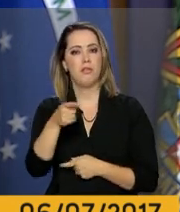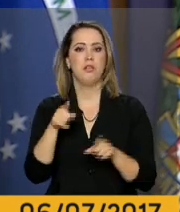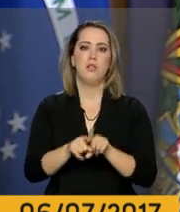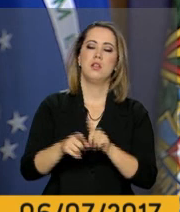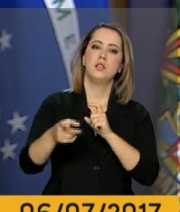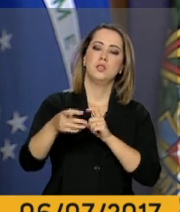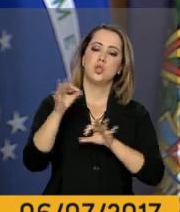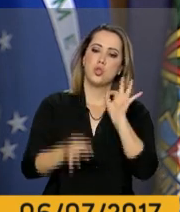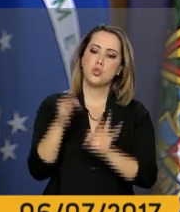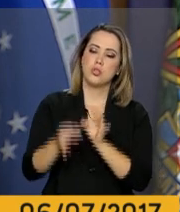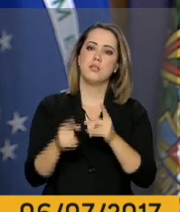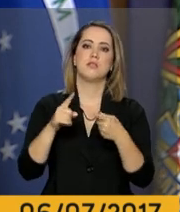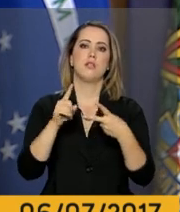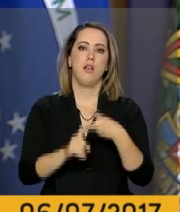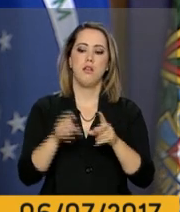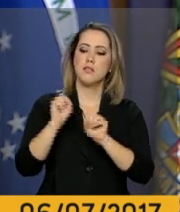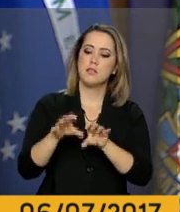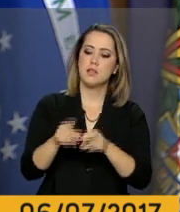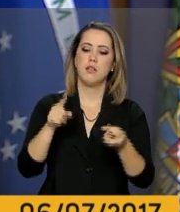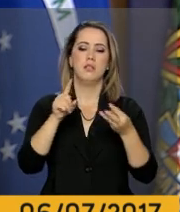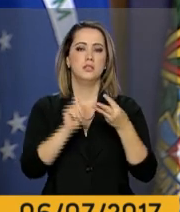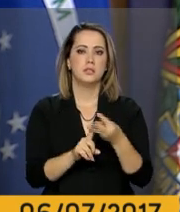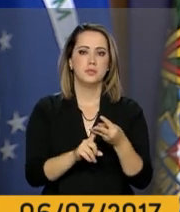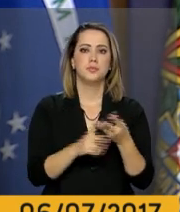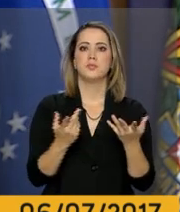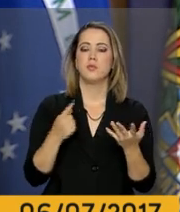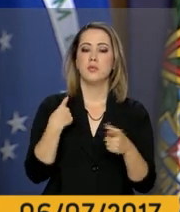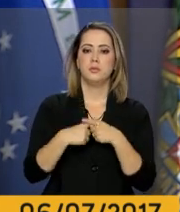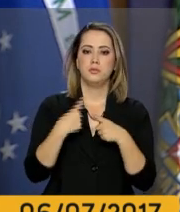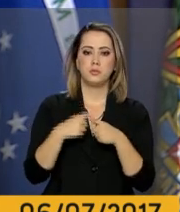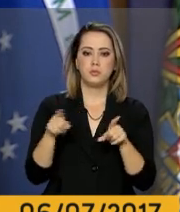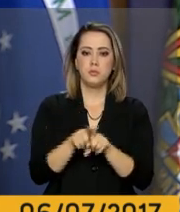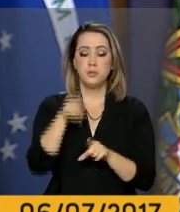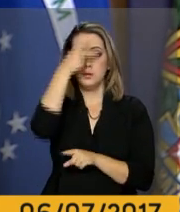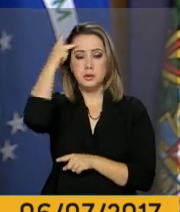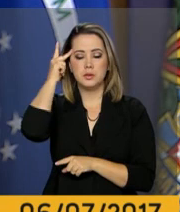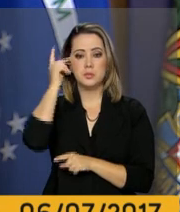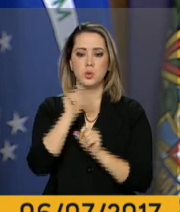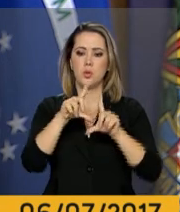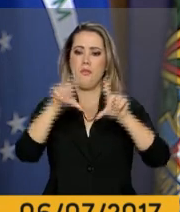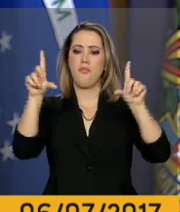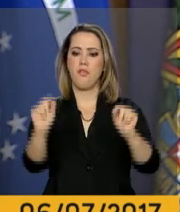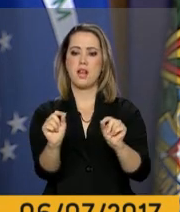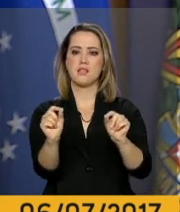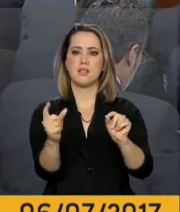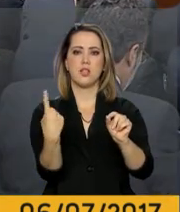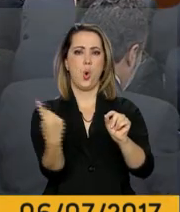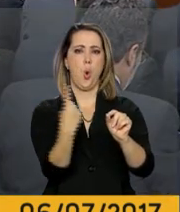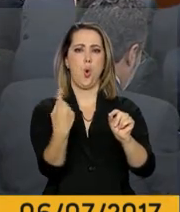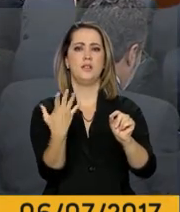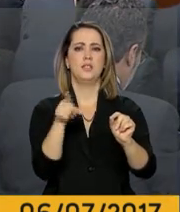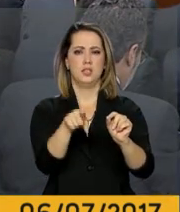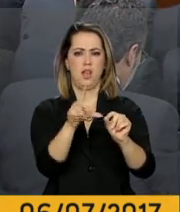porque as pessoas vão usando pontuações não é ao invés de conceituações a pontuação é sempre o dia de hoje é o dia de